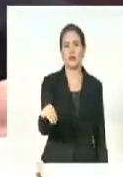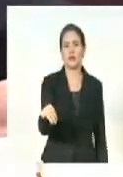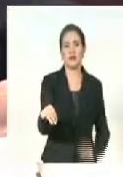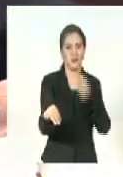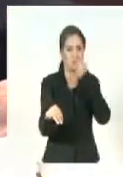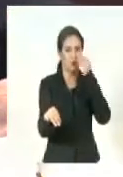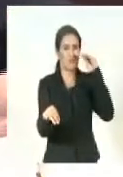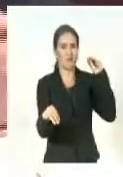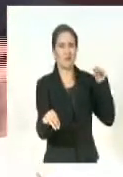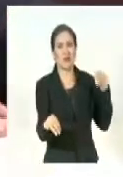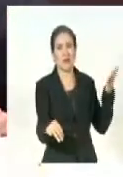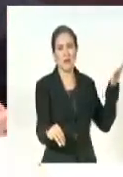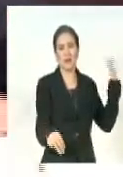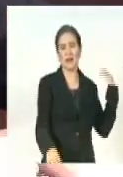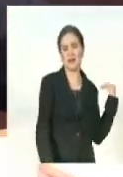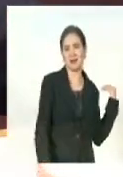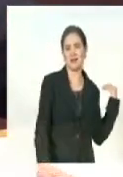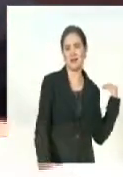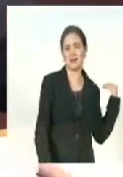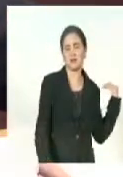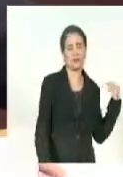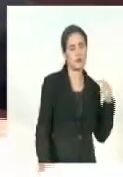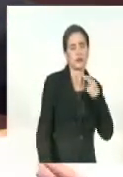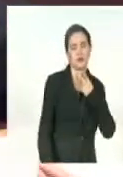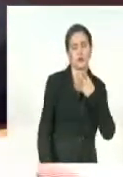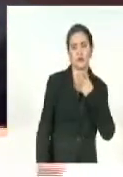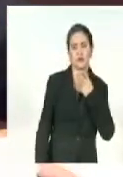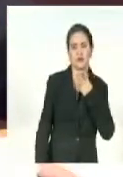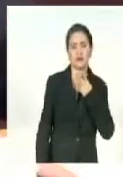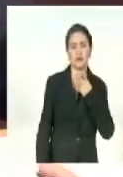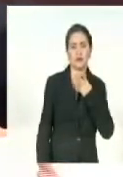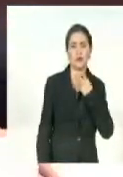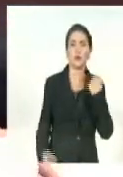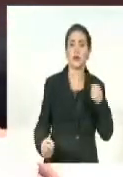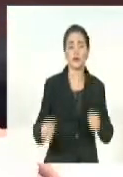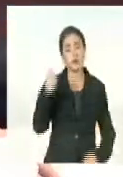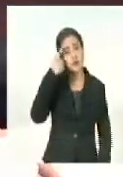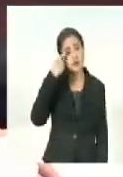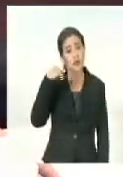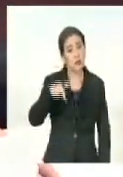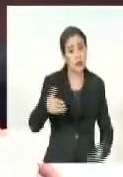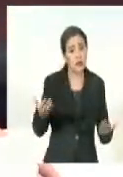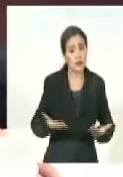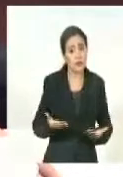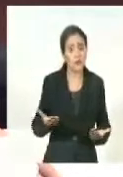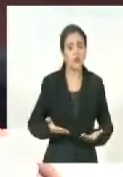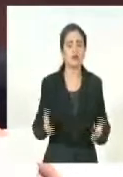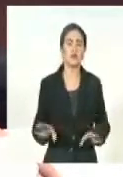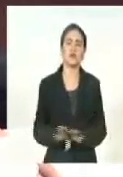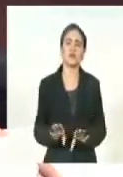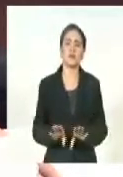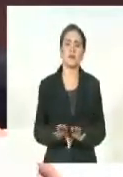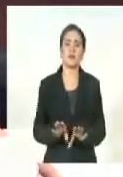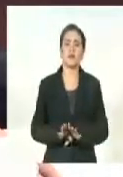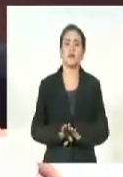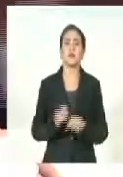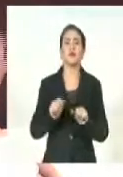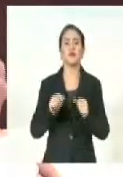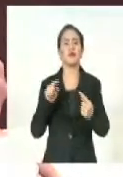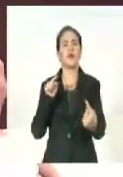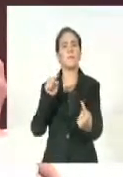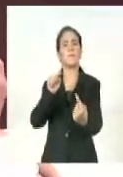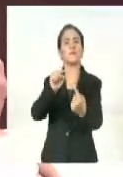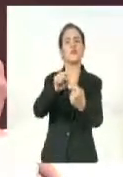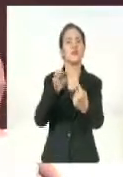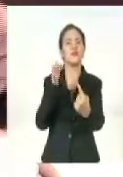o presente, para se traçar o que o futuro que nós queremos para esse Estado. Quando